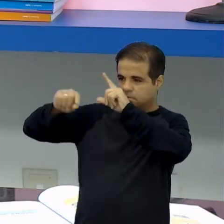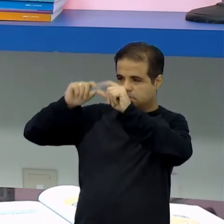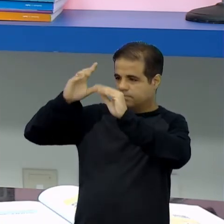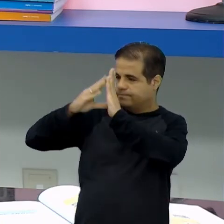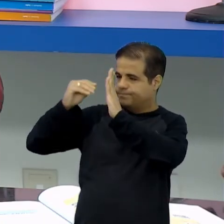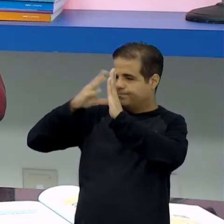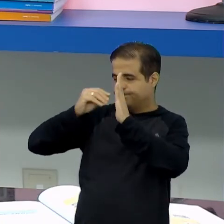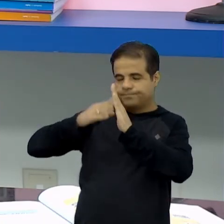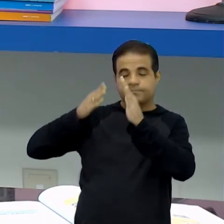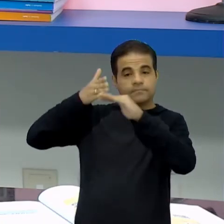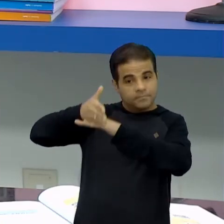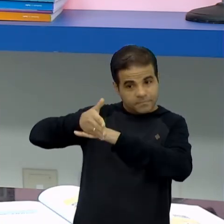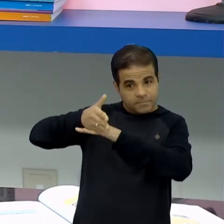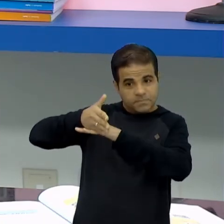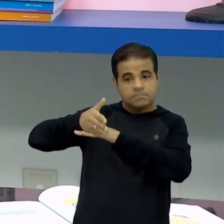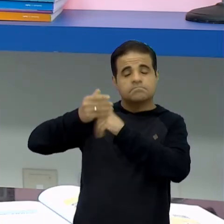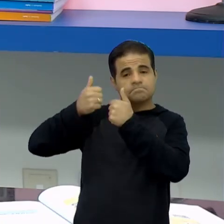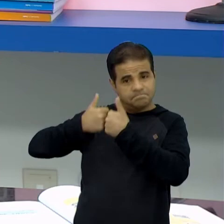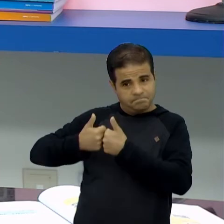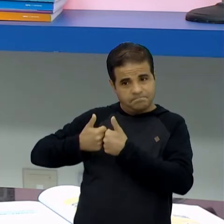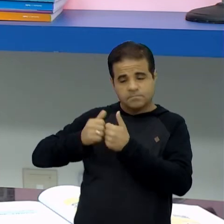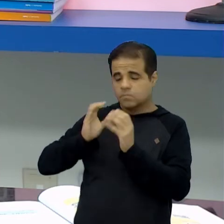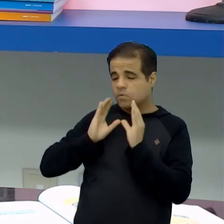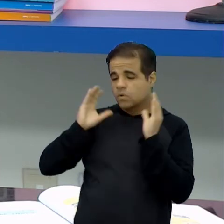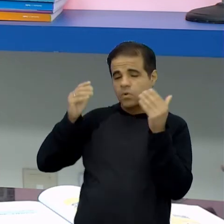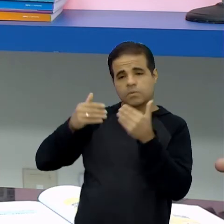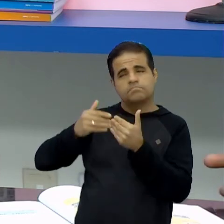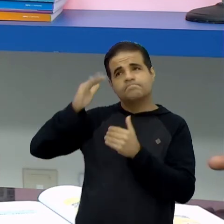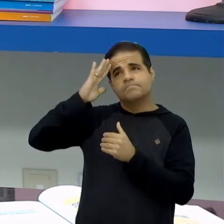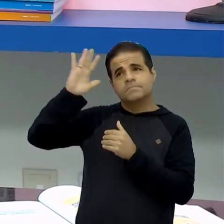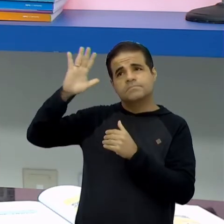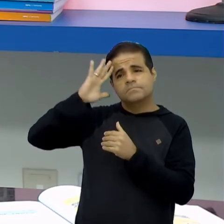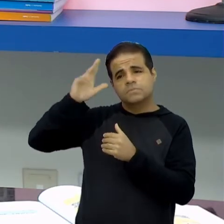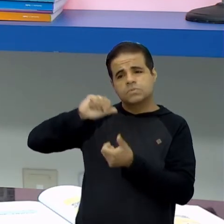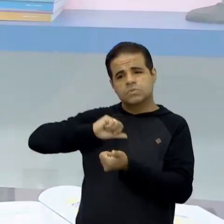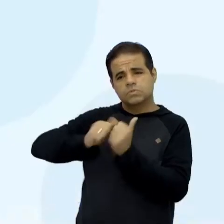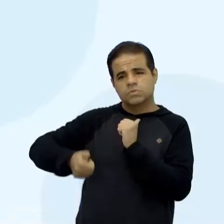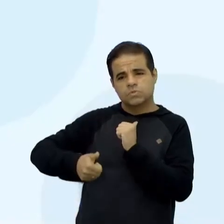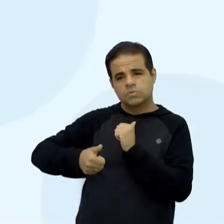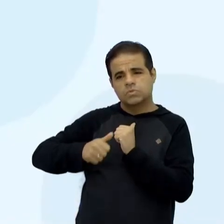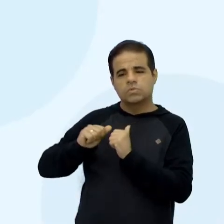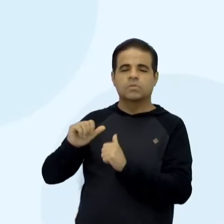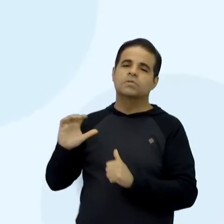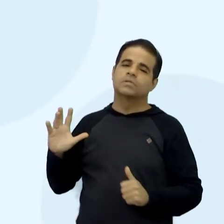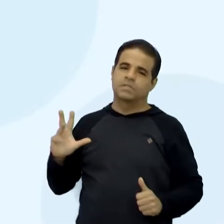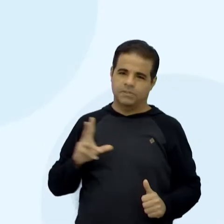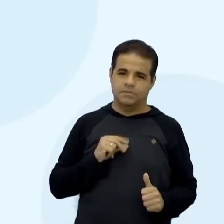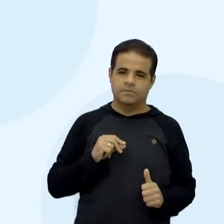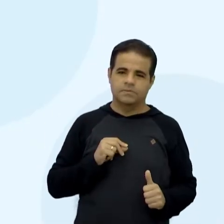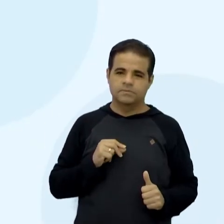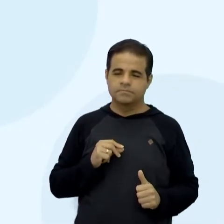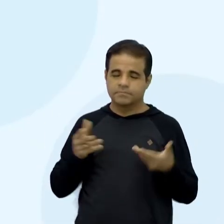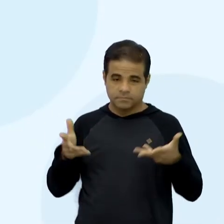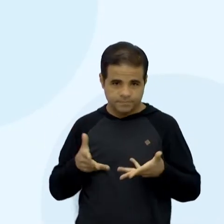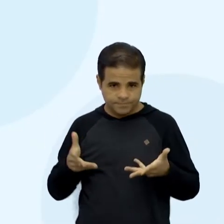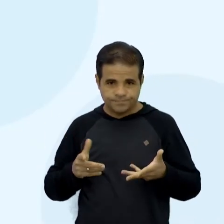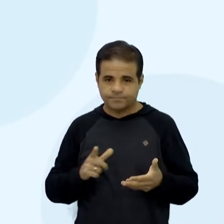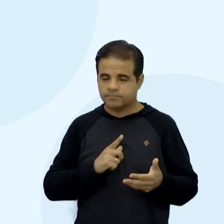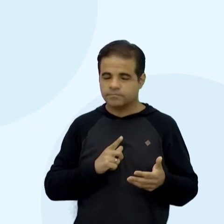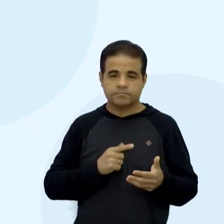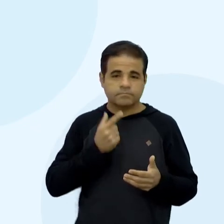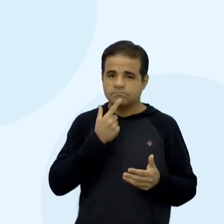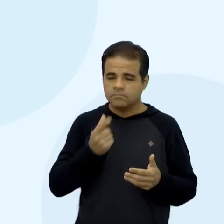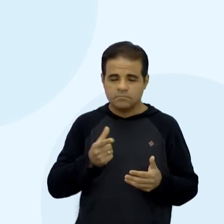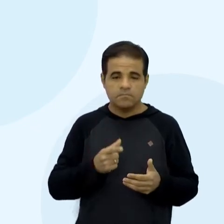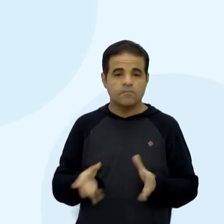modalidade, participar muito da organização, pensar no esporte para todos. Aqui hoje a gente também não